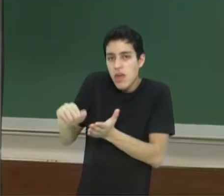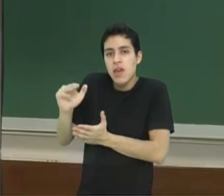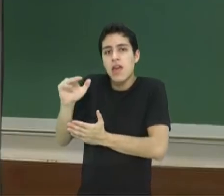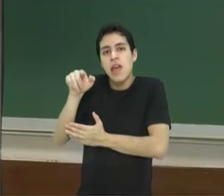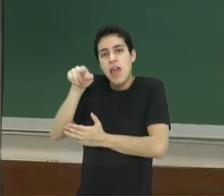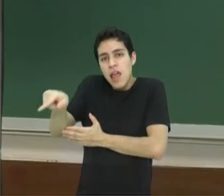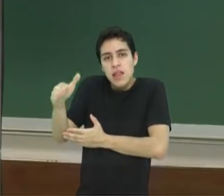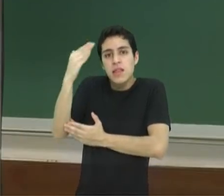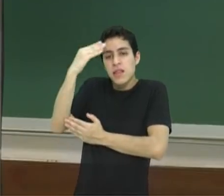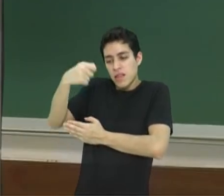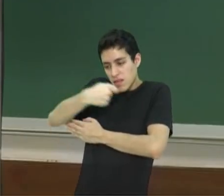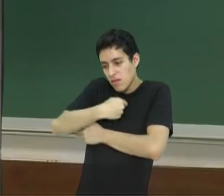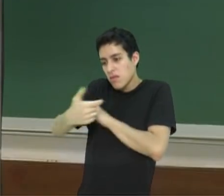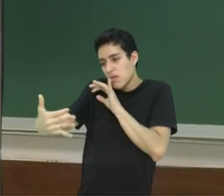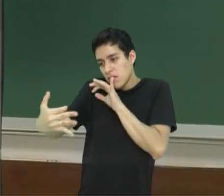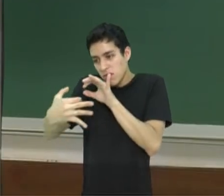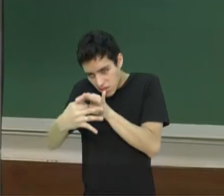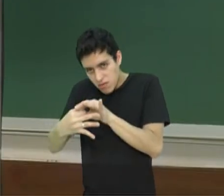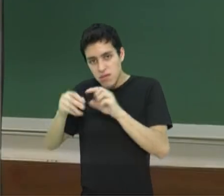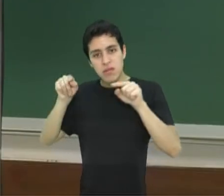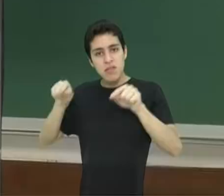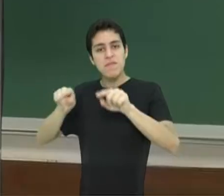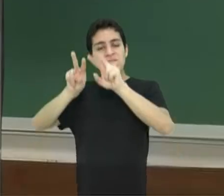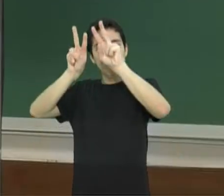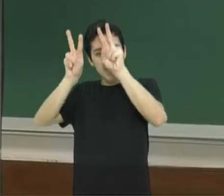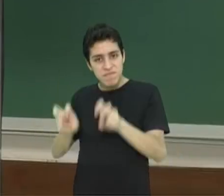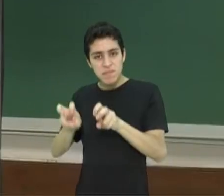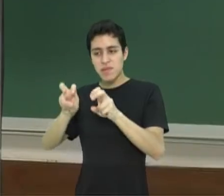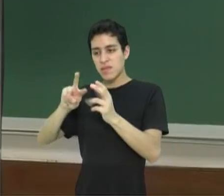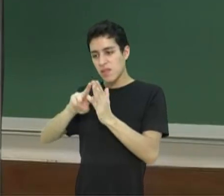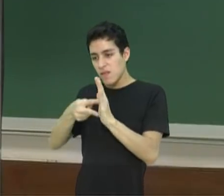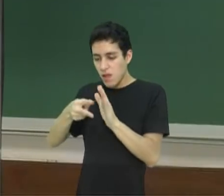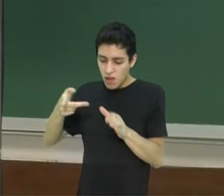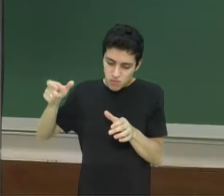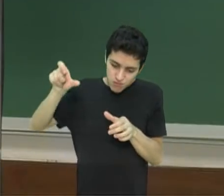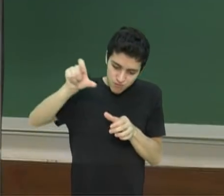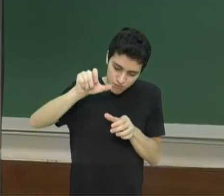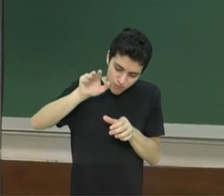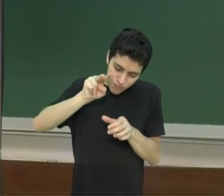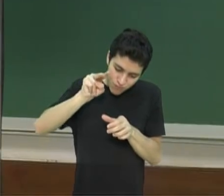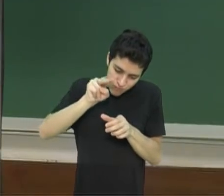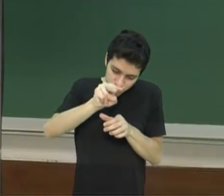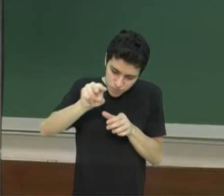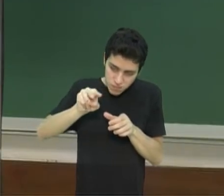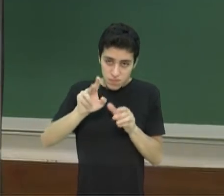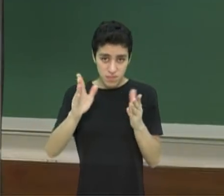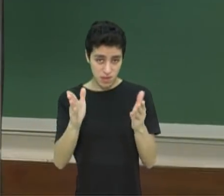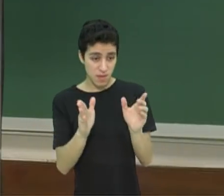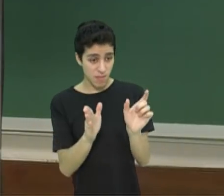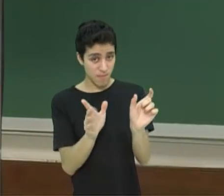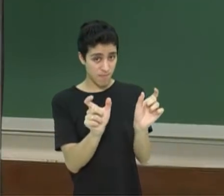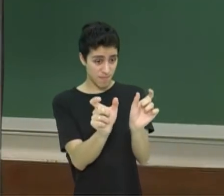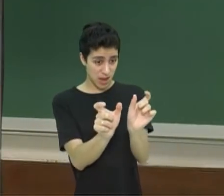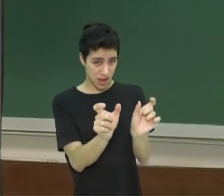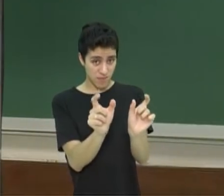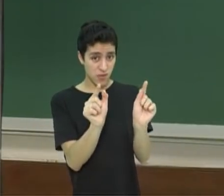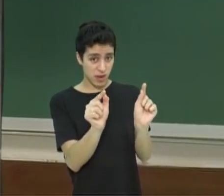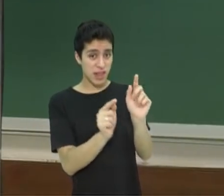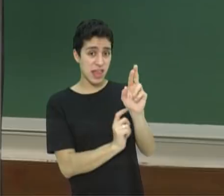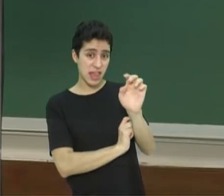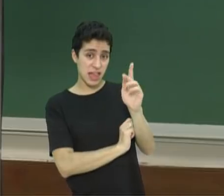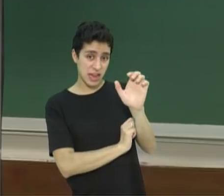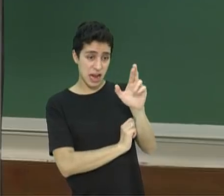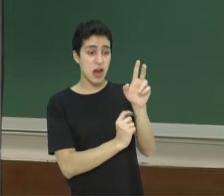lado dele. Isso são regar as amizades. Então, na primeira, para as plantas, a palavra regar, ela está no